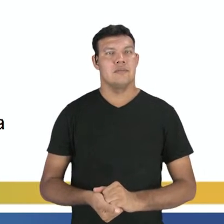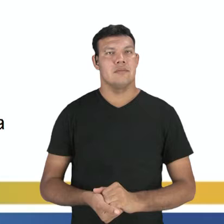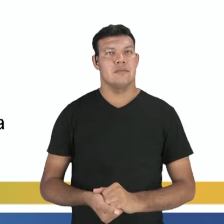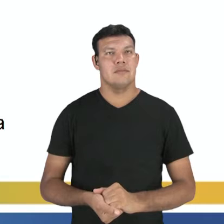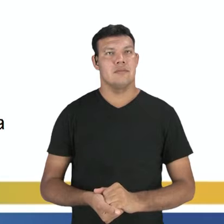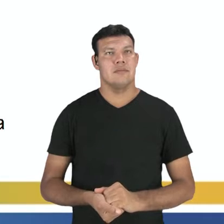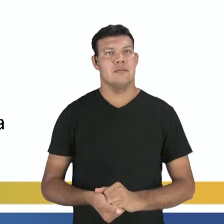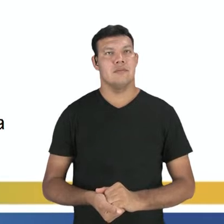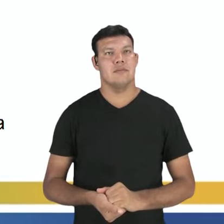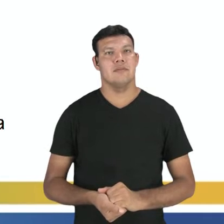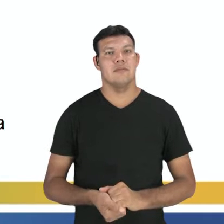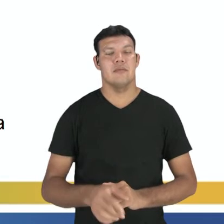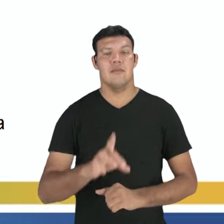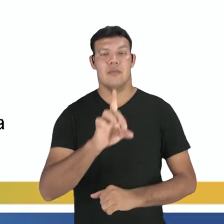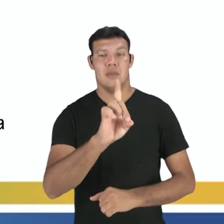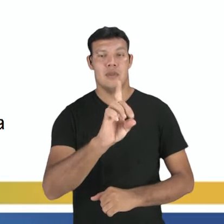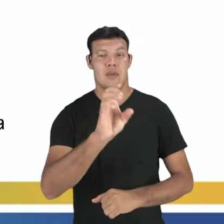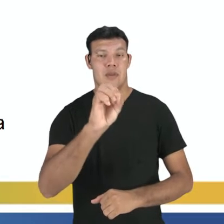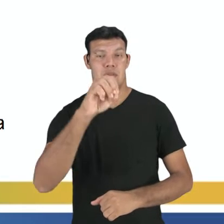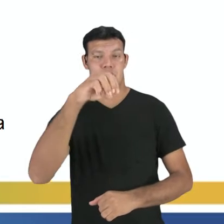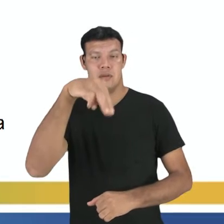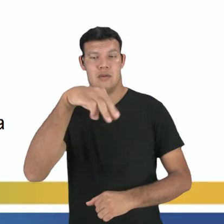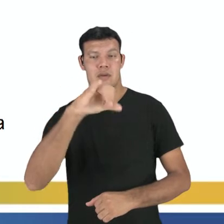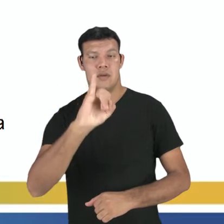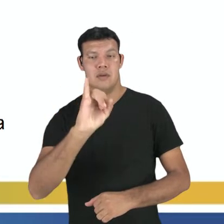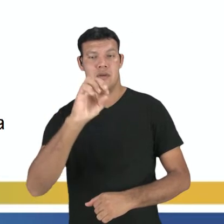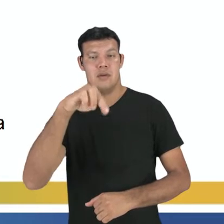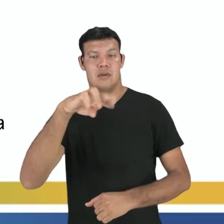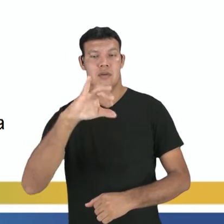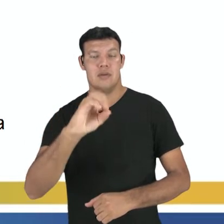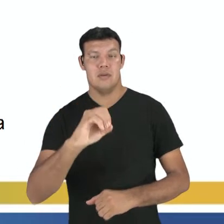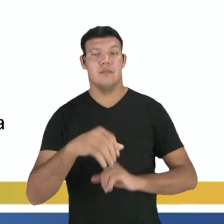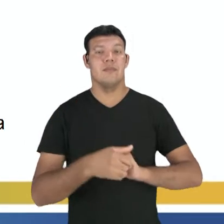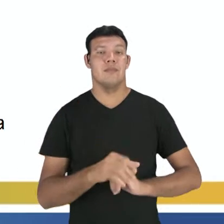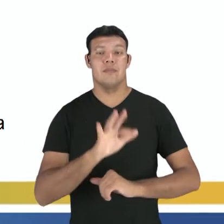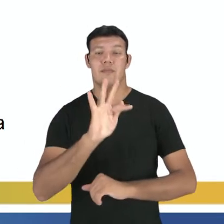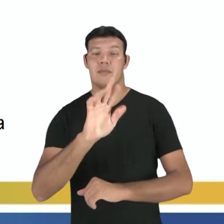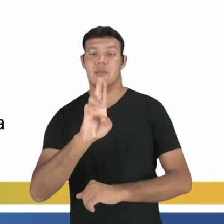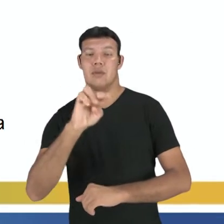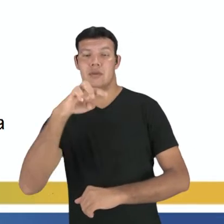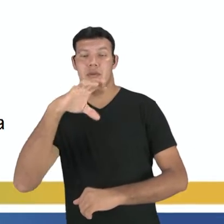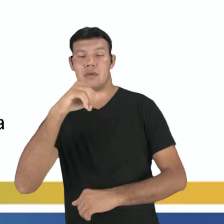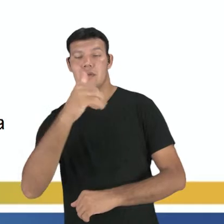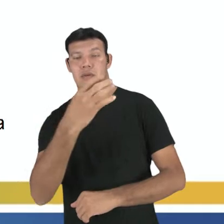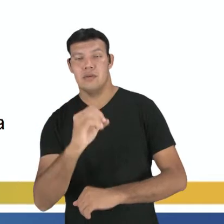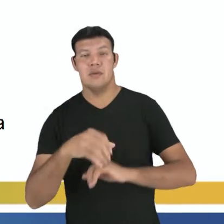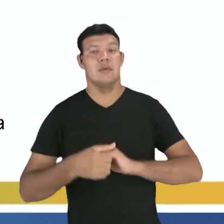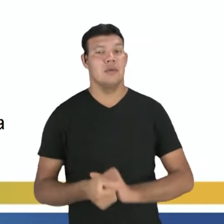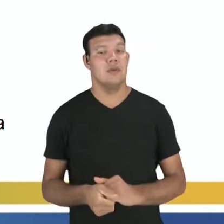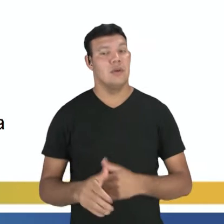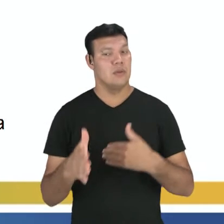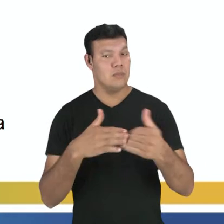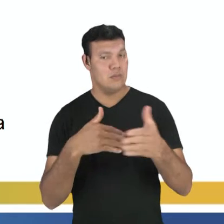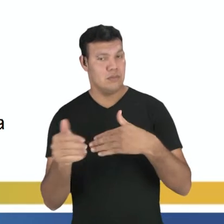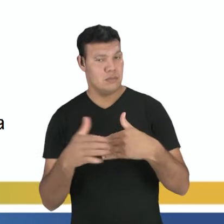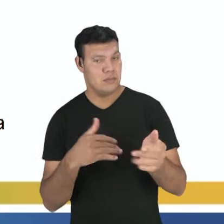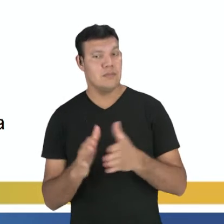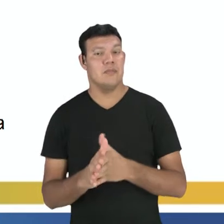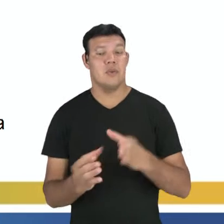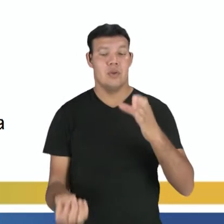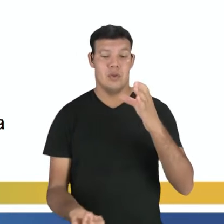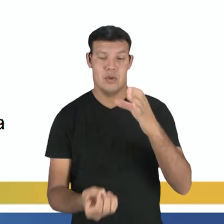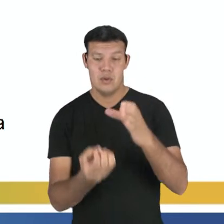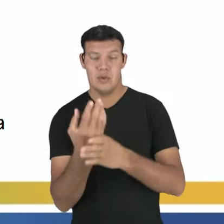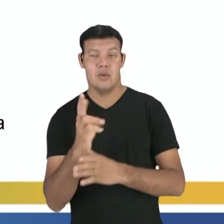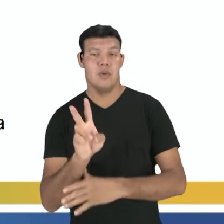O domínio da função. Dada uma função qualquer, o domínio é a formação